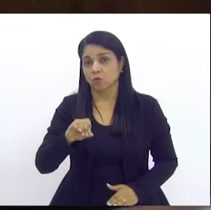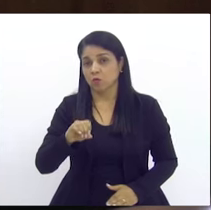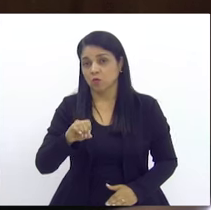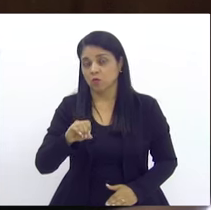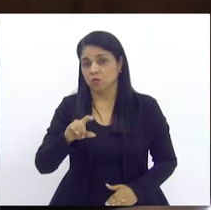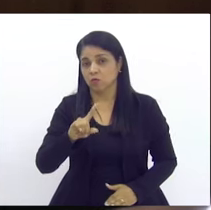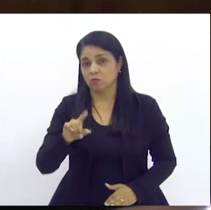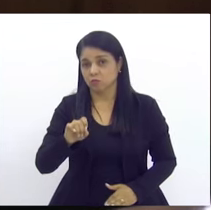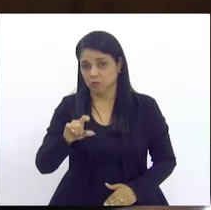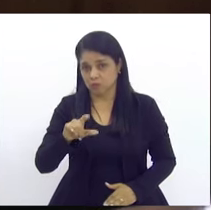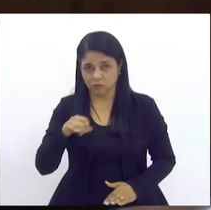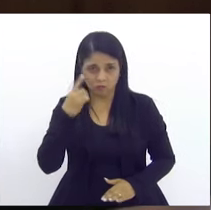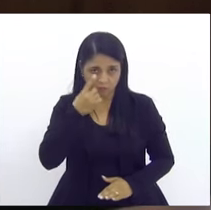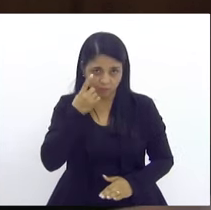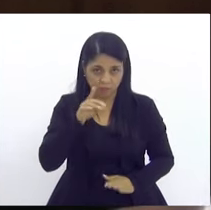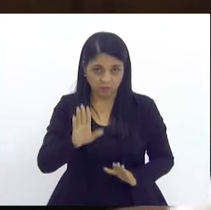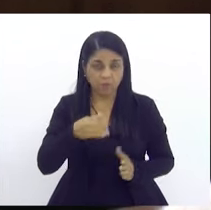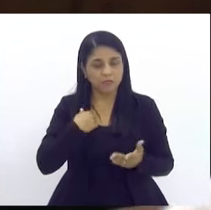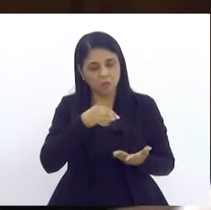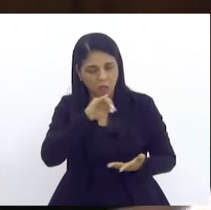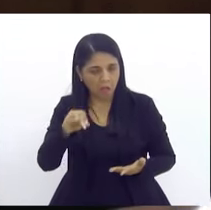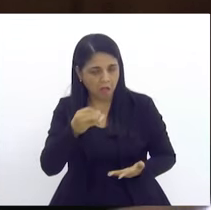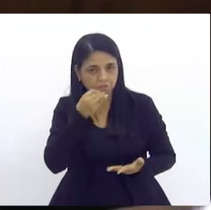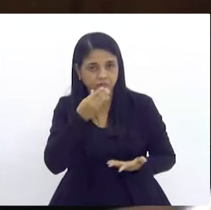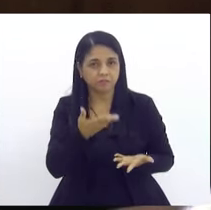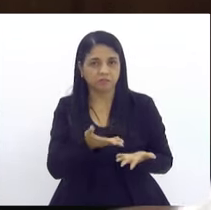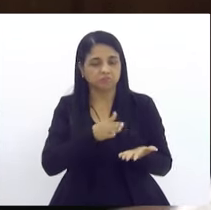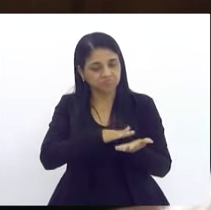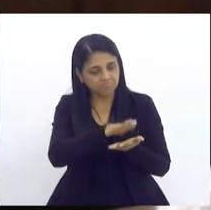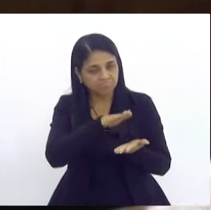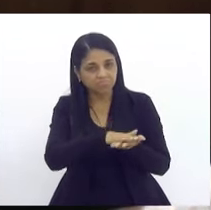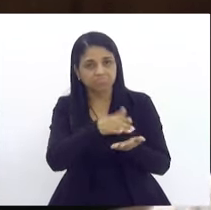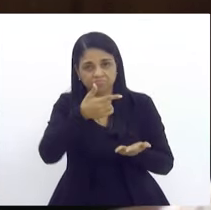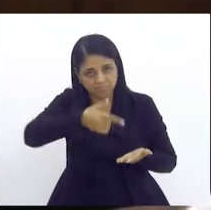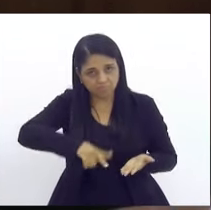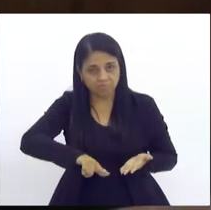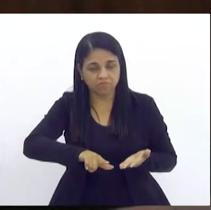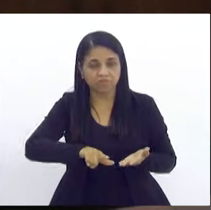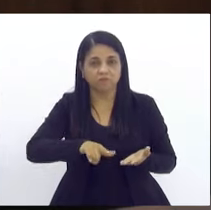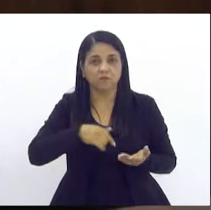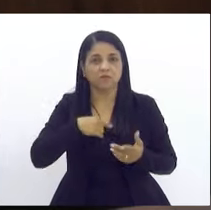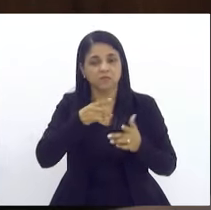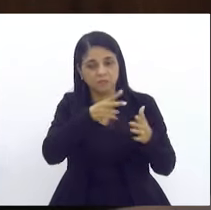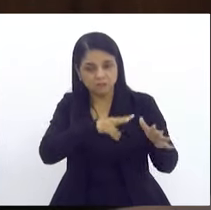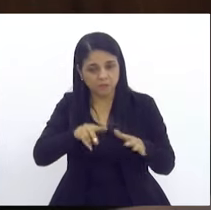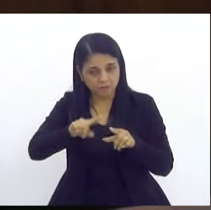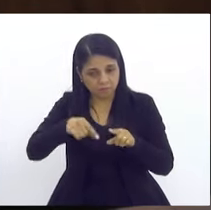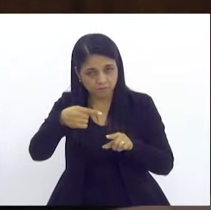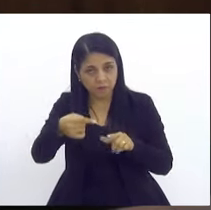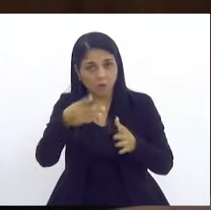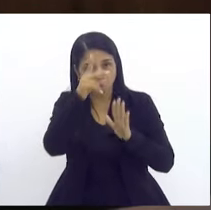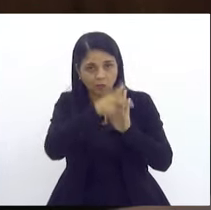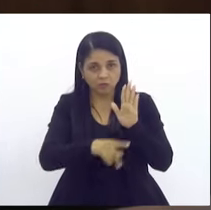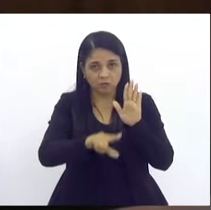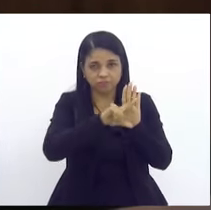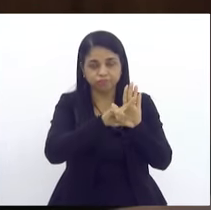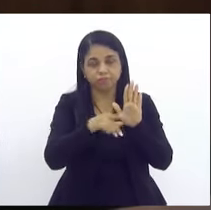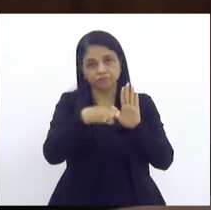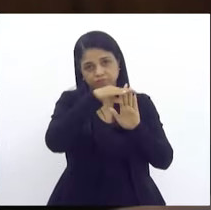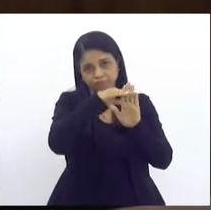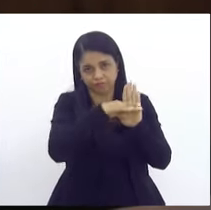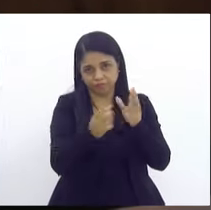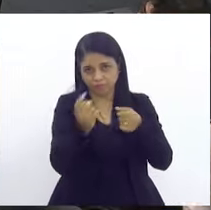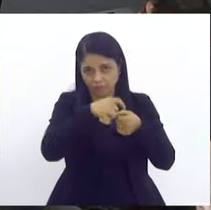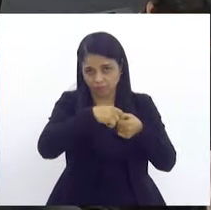verdade, precisa realmente, aproveitando essa oportunidade, para que possamos republicar, e peço que na próxima semana venha com esse projeto. Obrigado, senhor